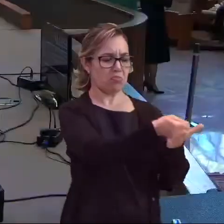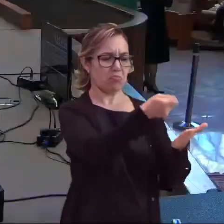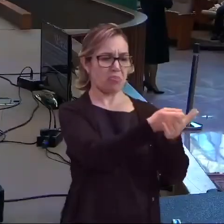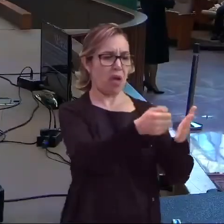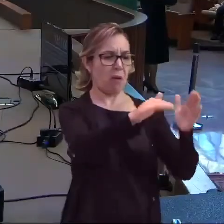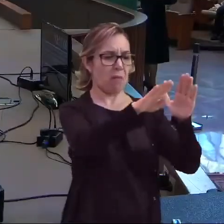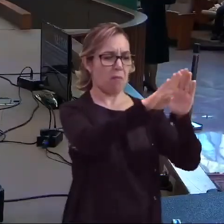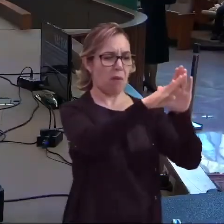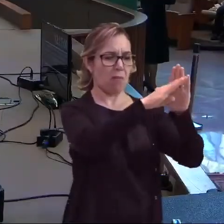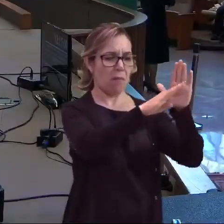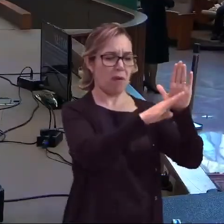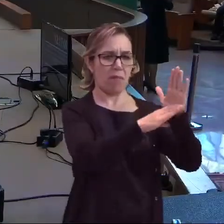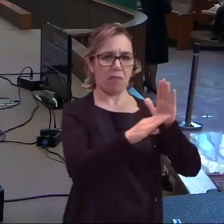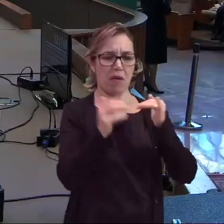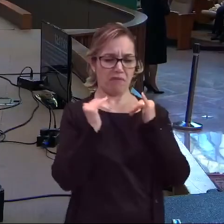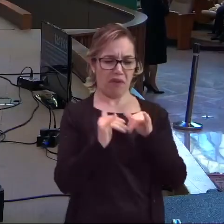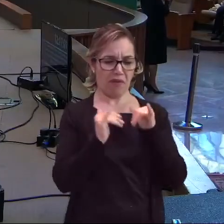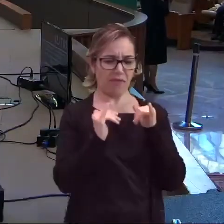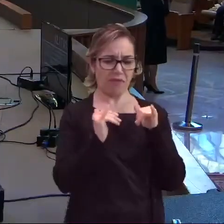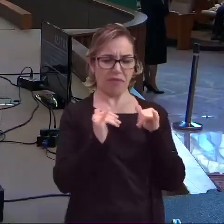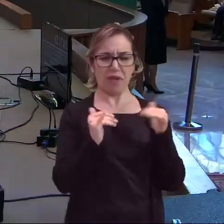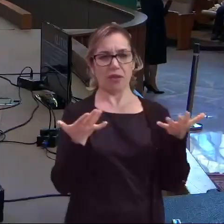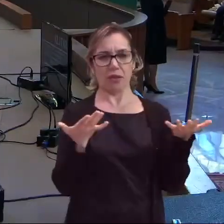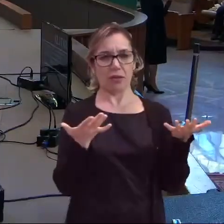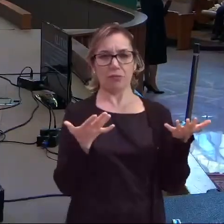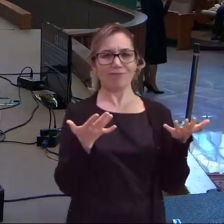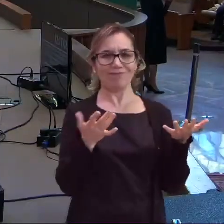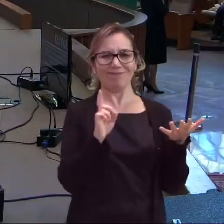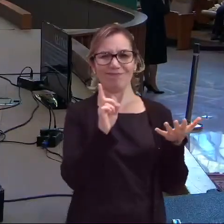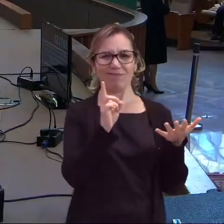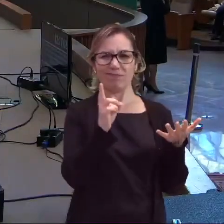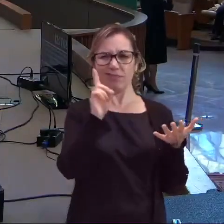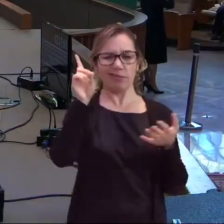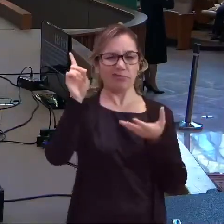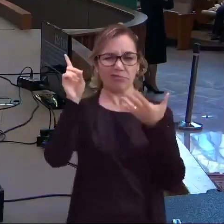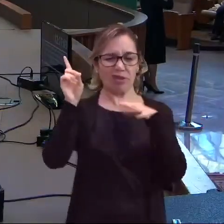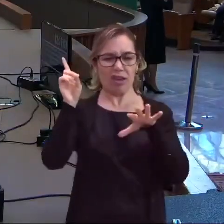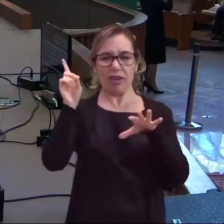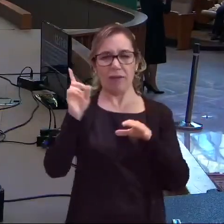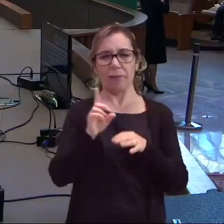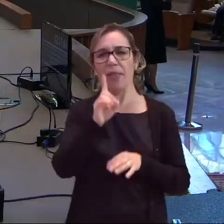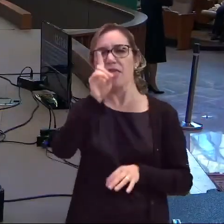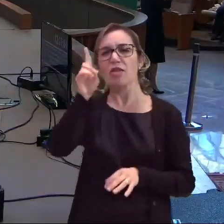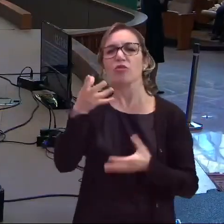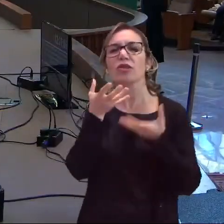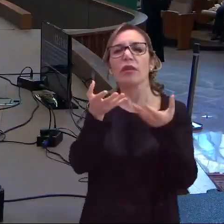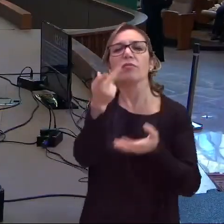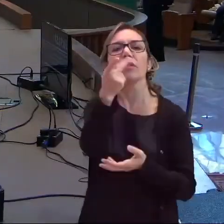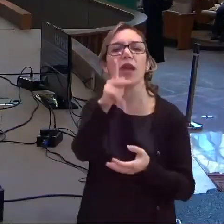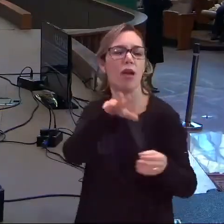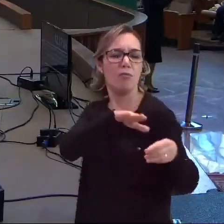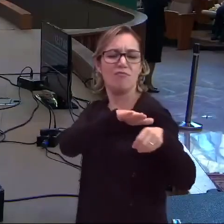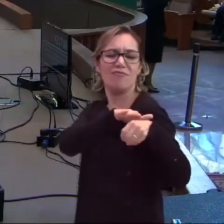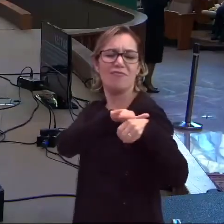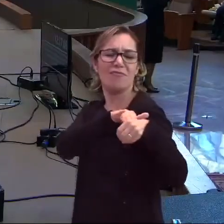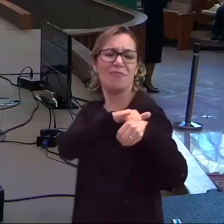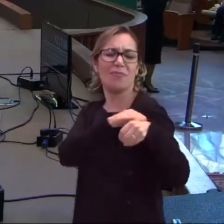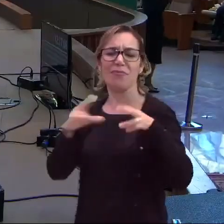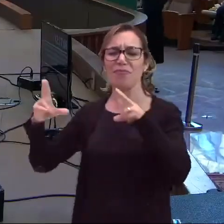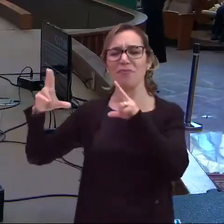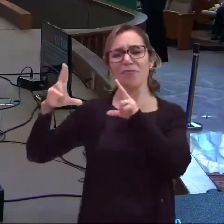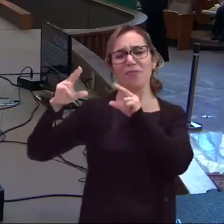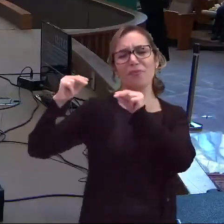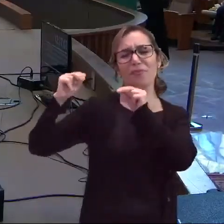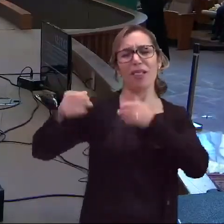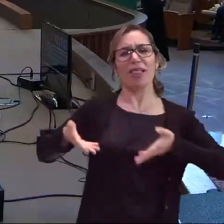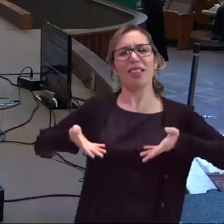é isso que Deus está pedindo da gente ele tá pedindo intimidade ele tá pedindo para gente conversar com ele para ter comunhão com ele